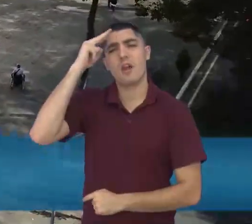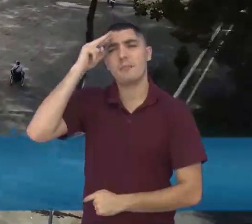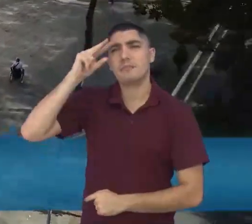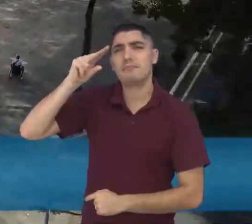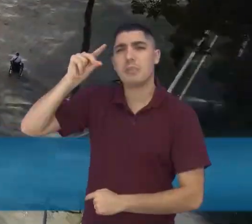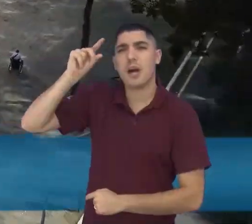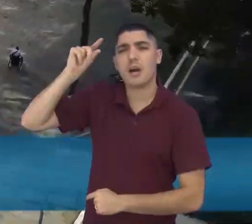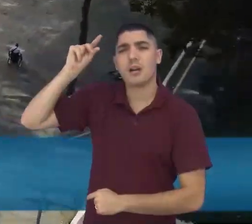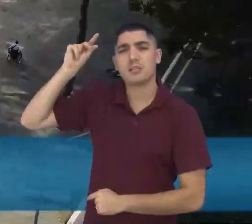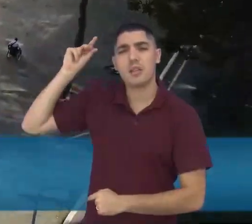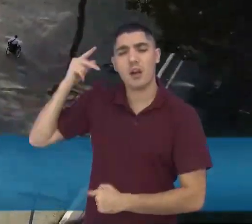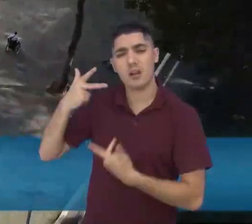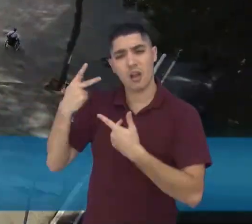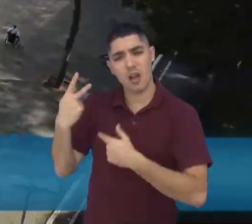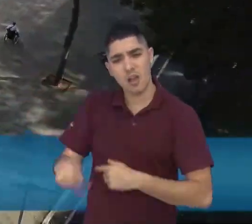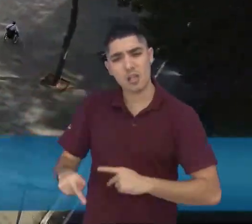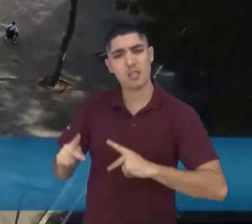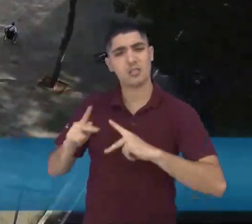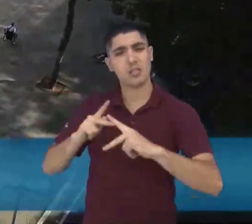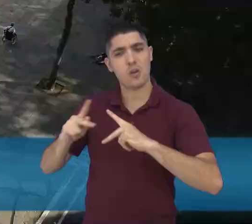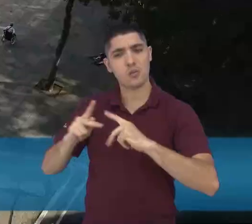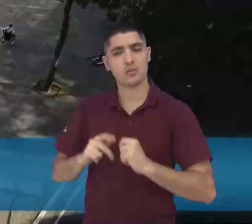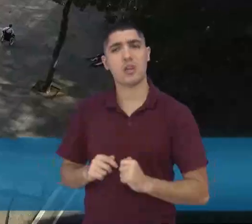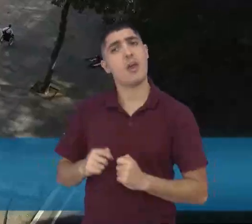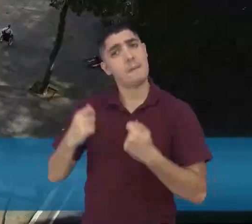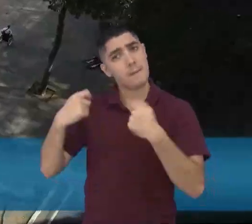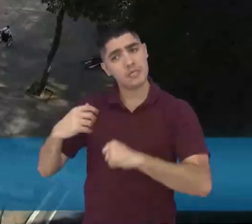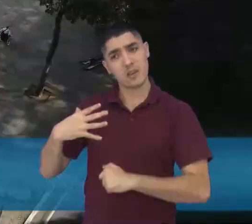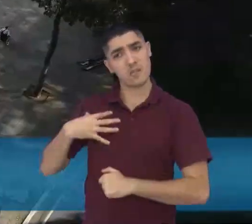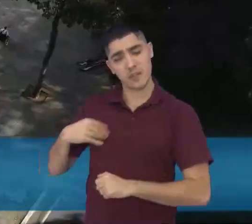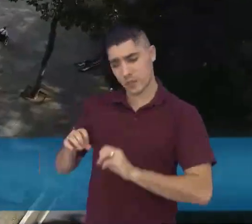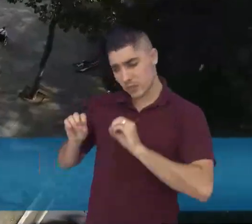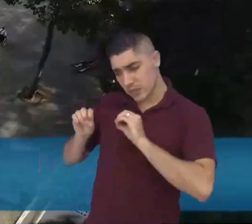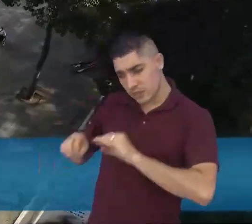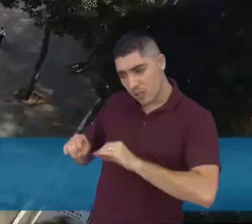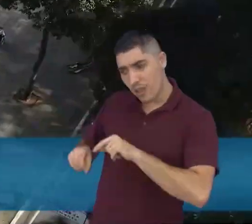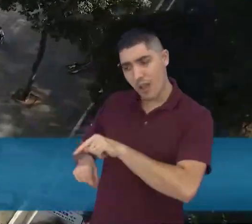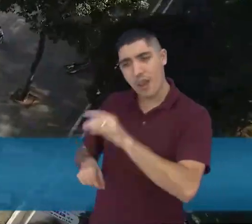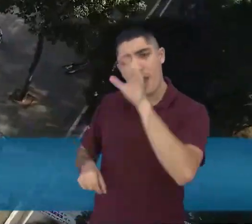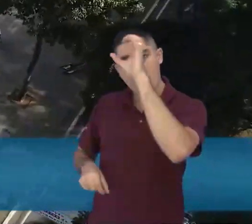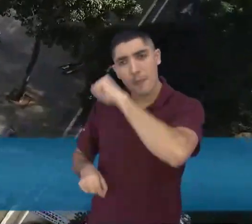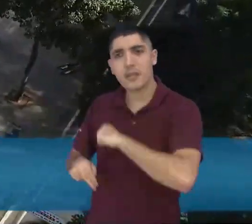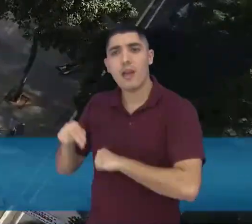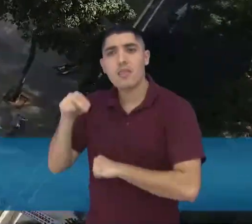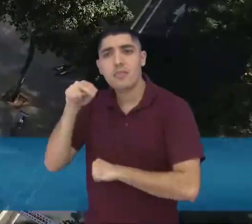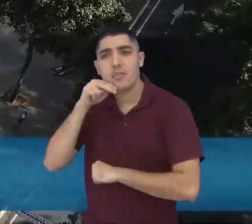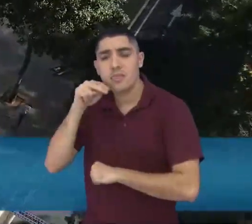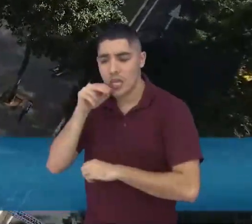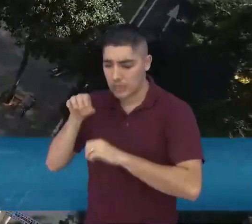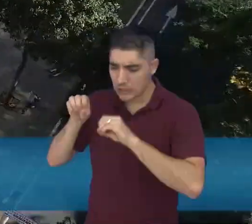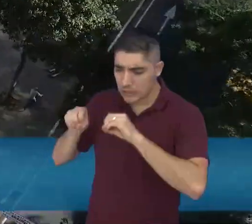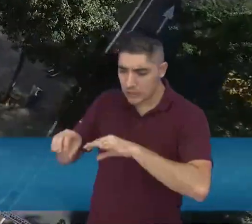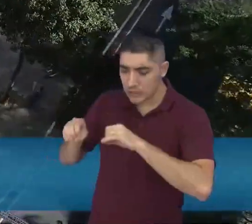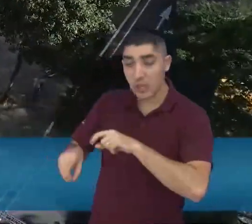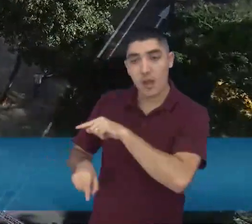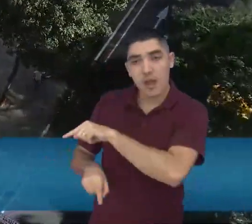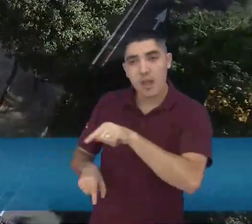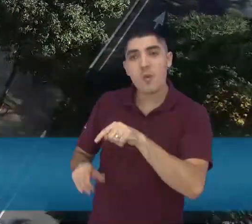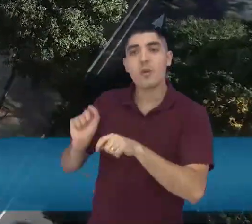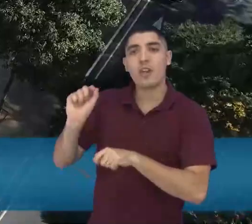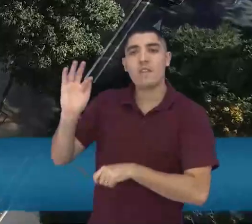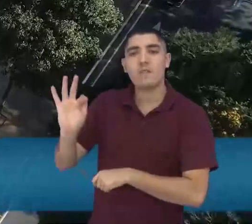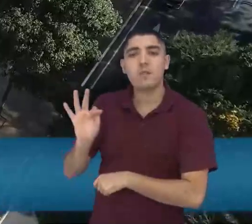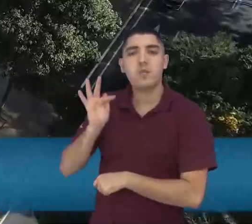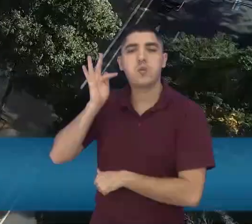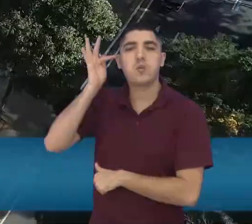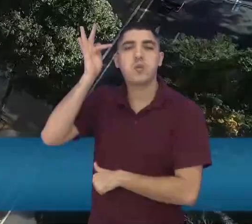cidade que nós devemos passar para os nossos filhos, nossos netos, enfim, para as próximas gerações,